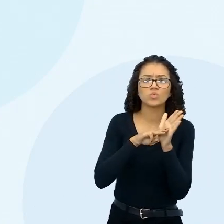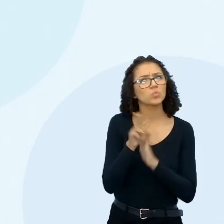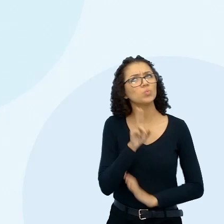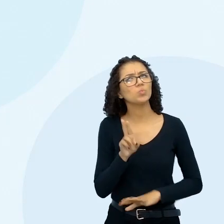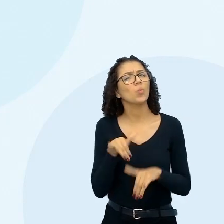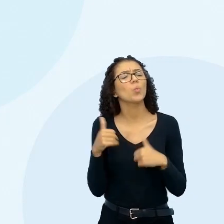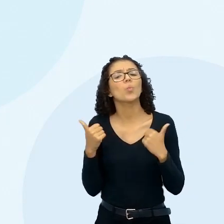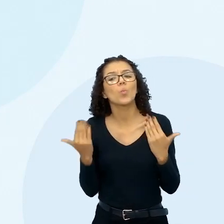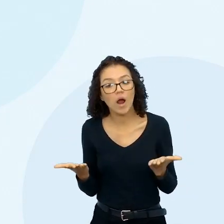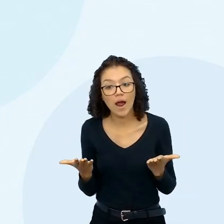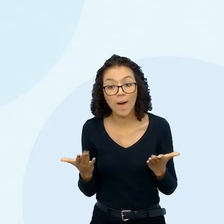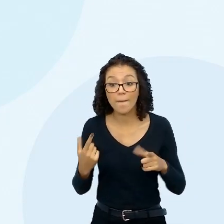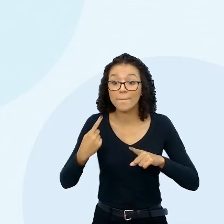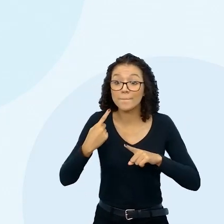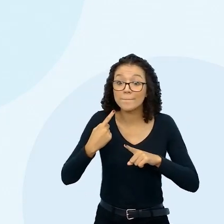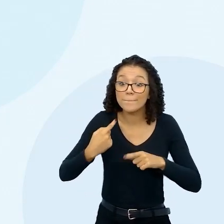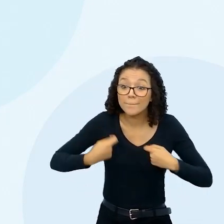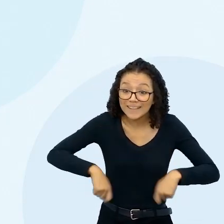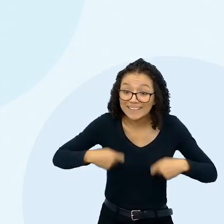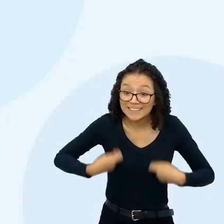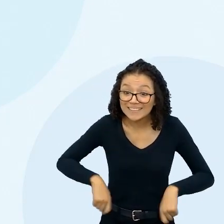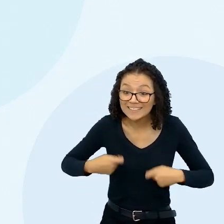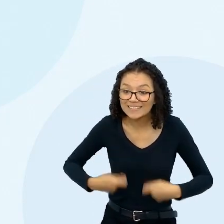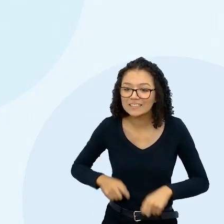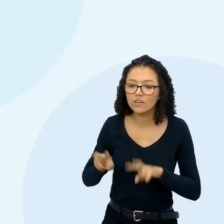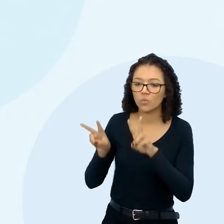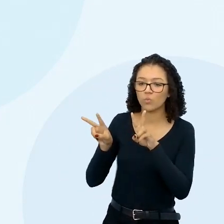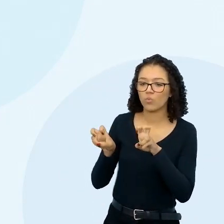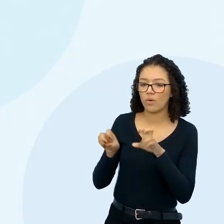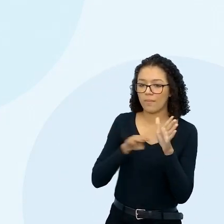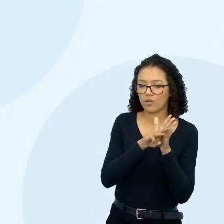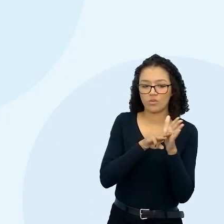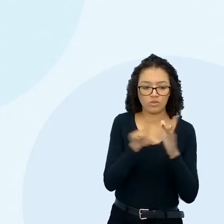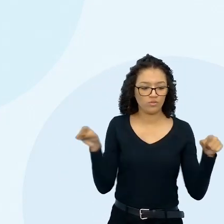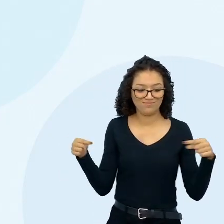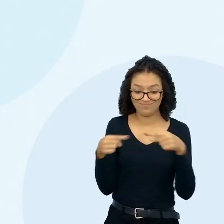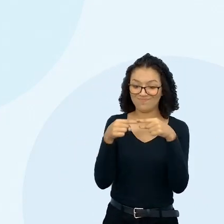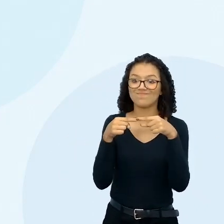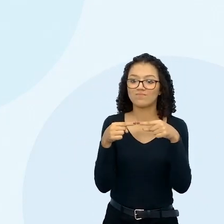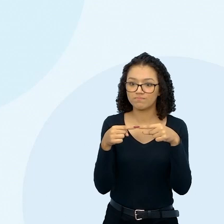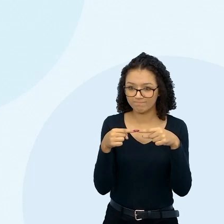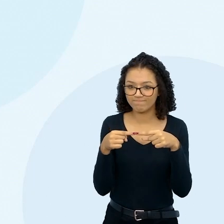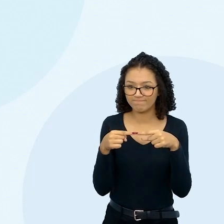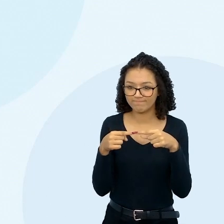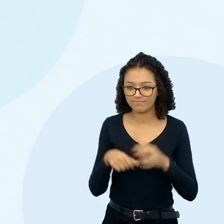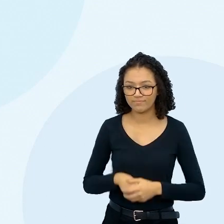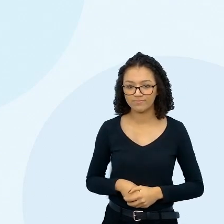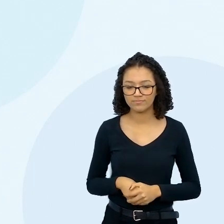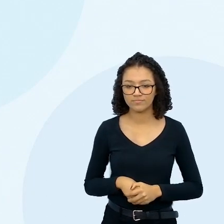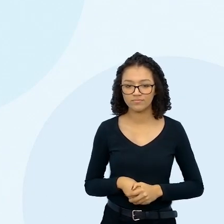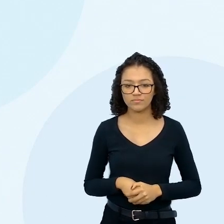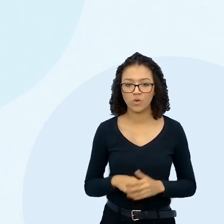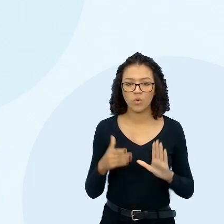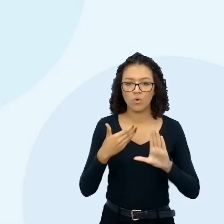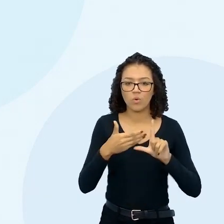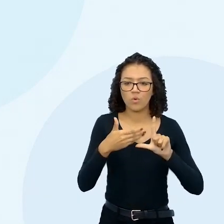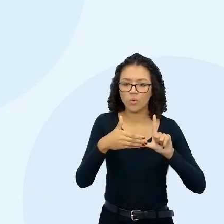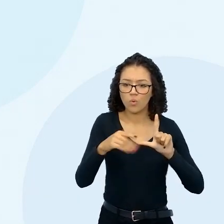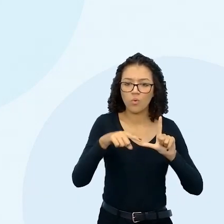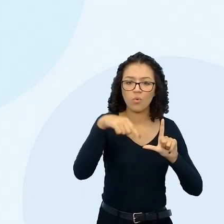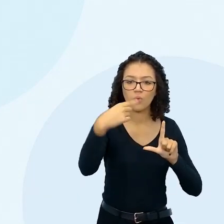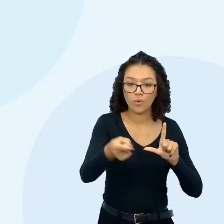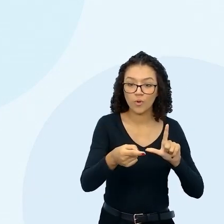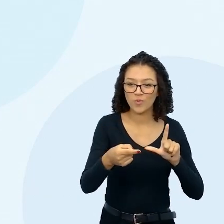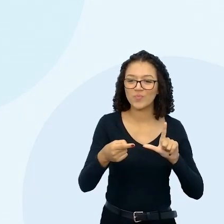que a metodologia ela tem que ser coerente com o tema, tudo bem? E próximo slide, por favor. Aí, o chat está aberto para que vocês